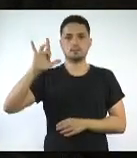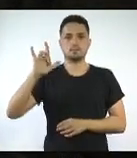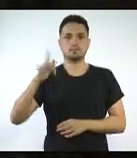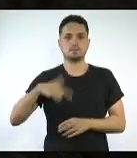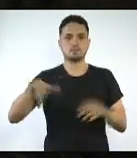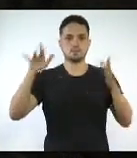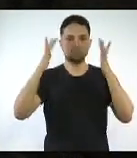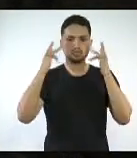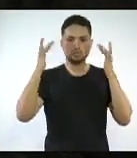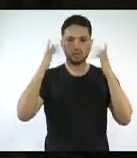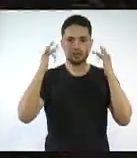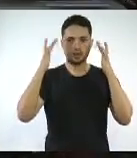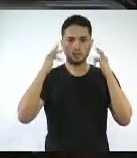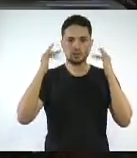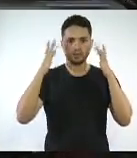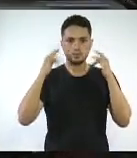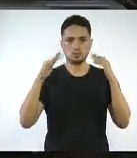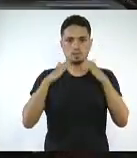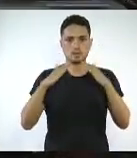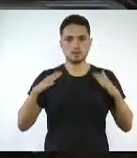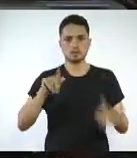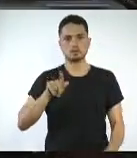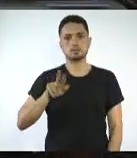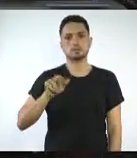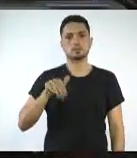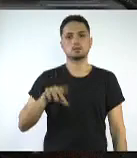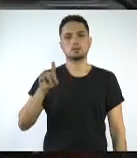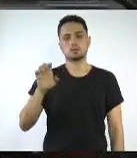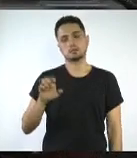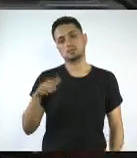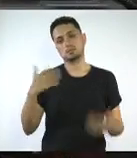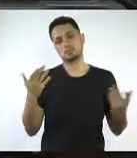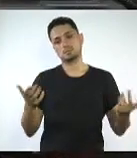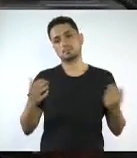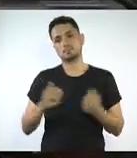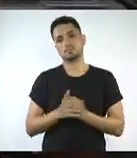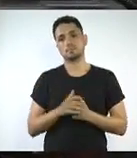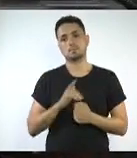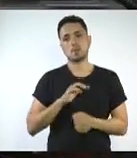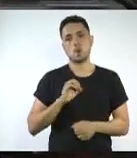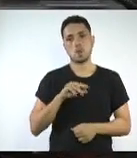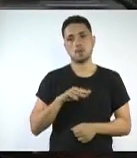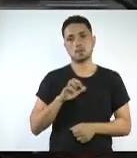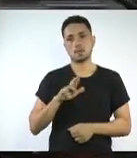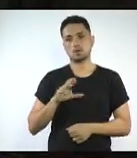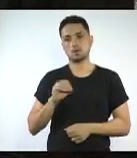Teatro Casa Grande. Desde que sessão onerosa, é isso que diz o